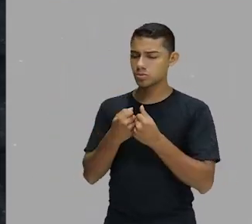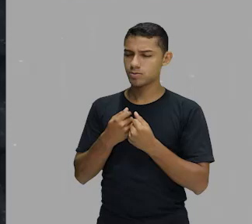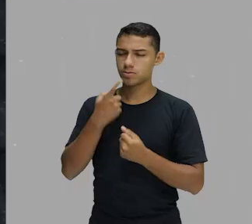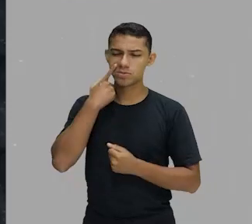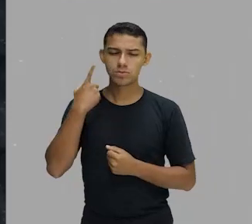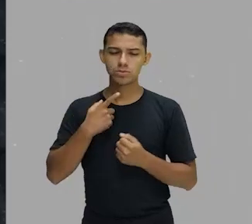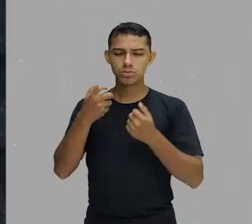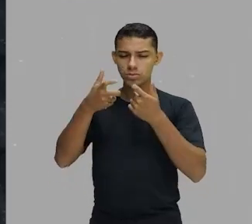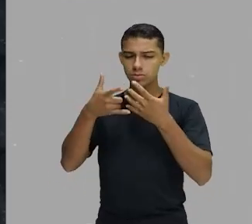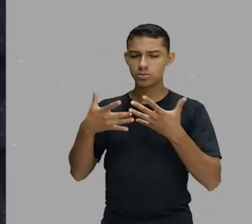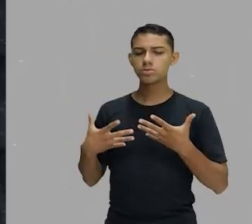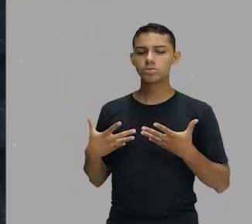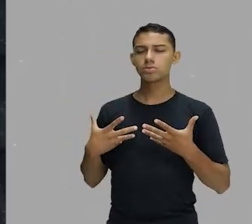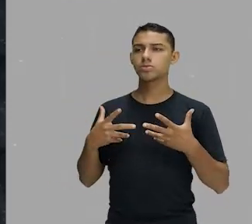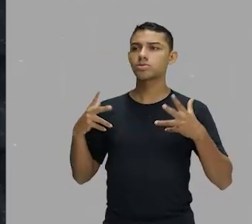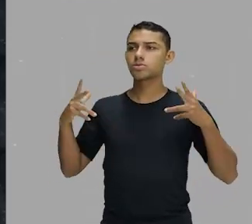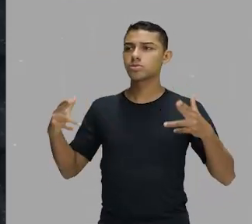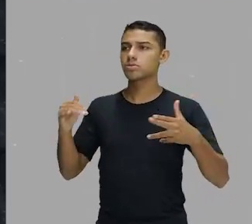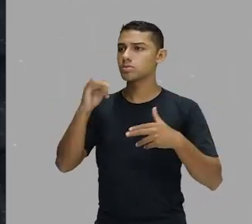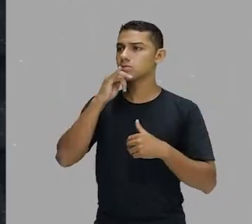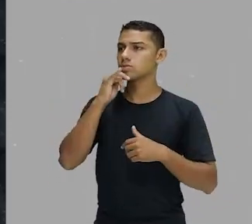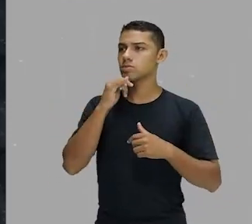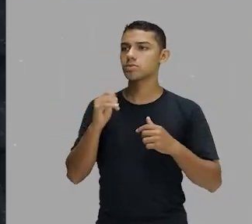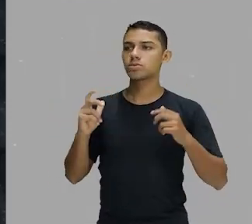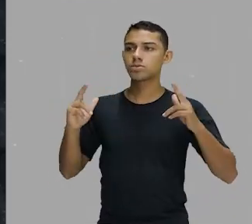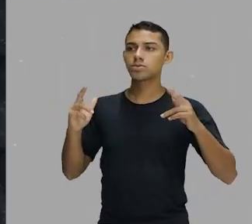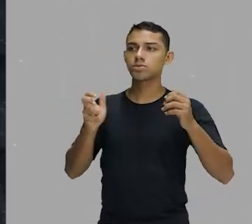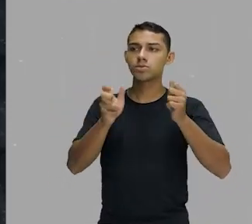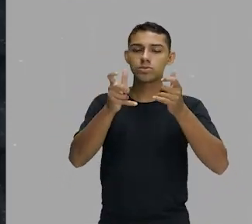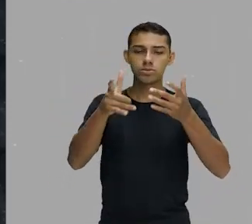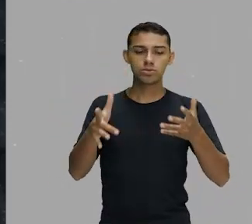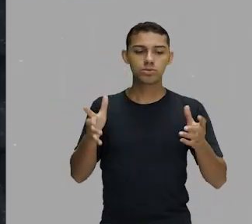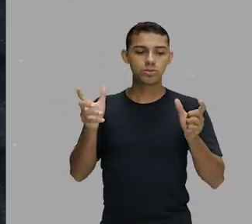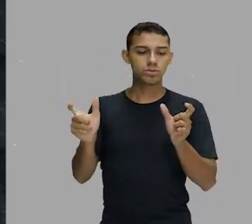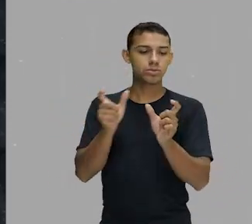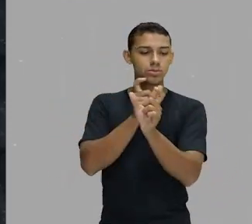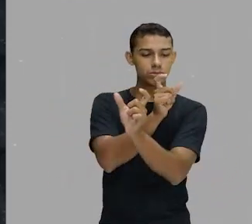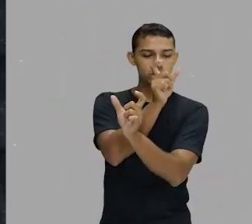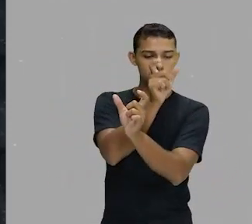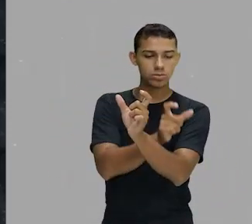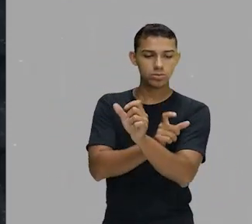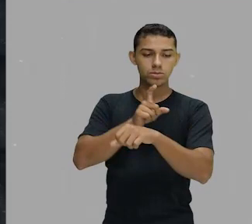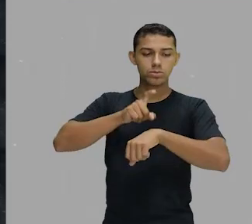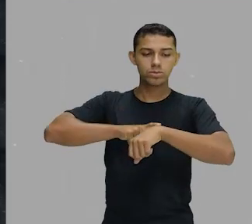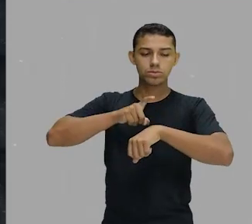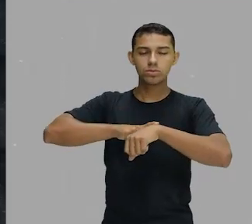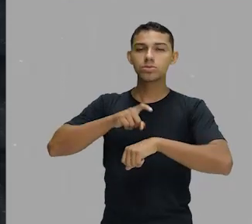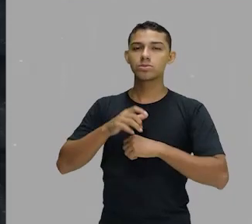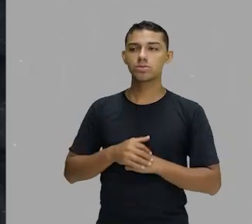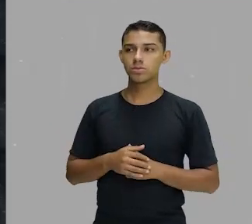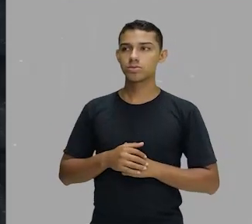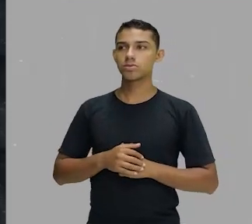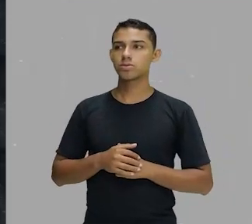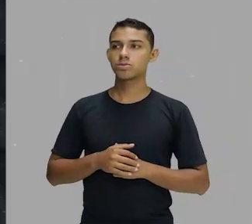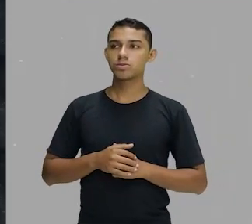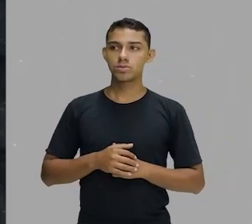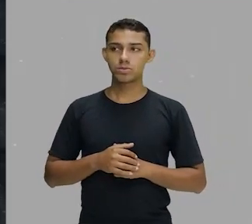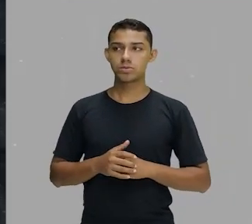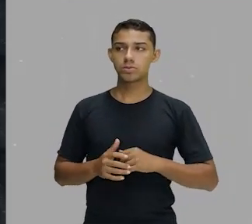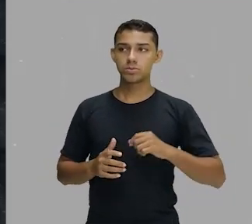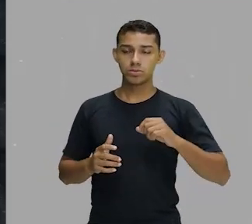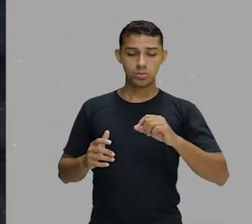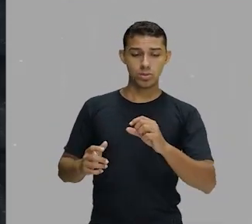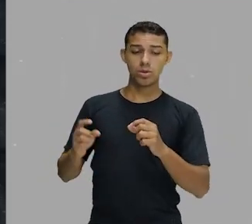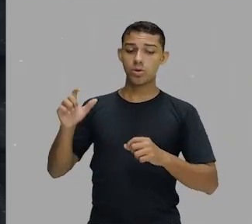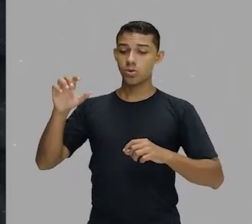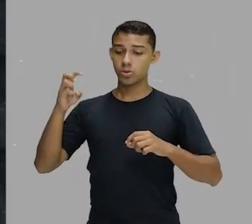que eu falei são exatamente essas informações aqui, ó, na coluna tempo. 3 elevado a 0,